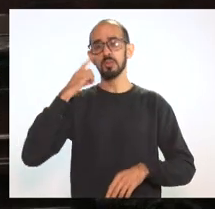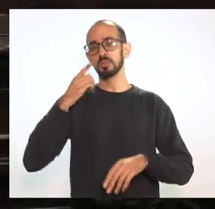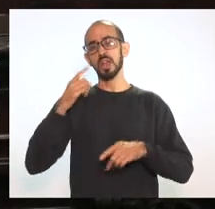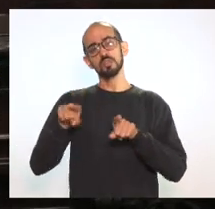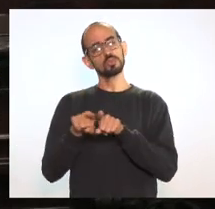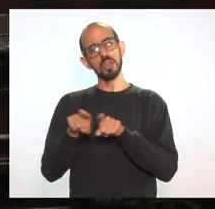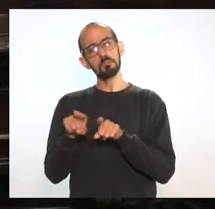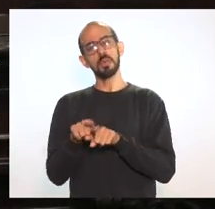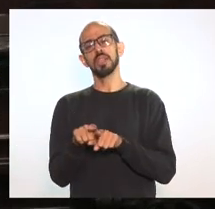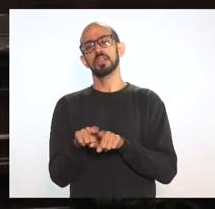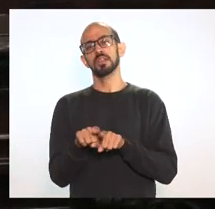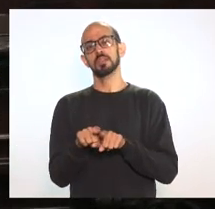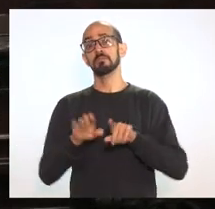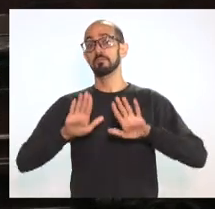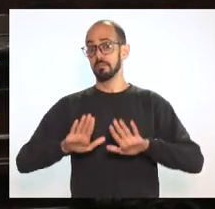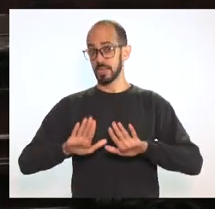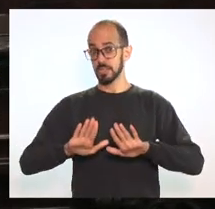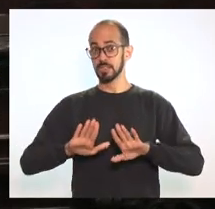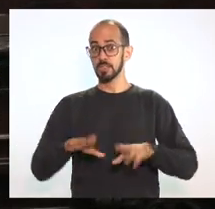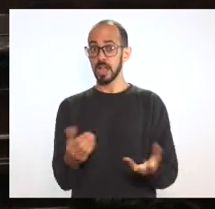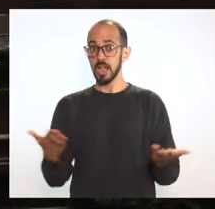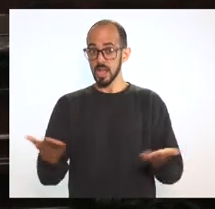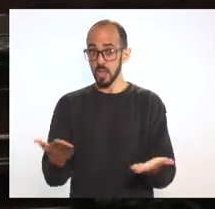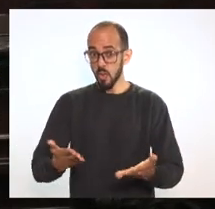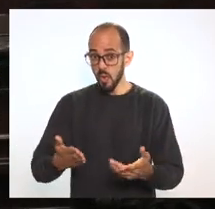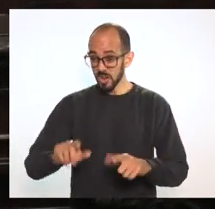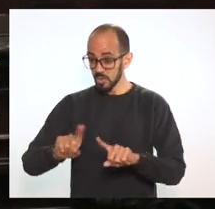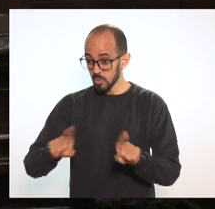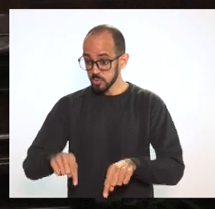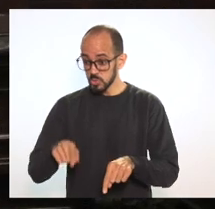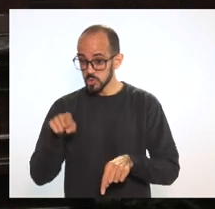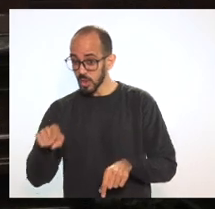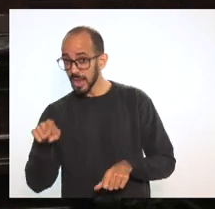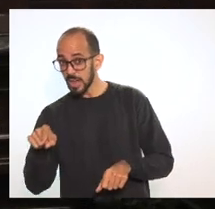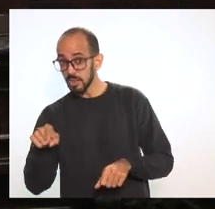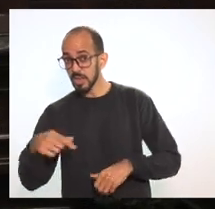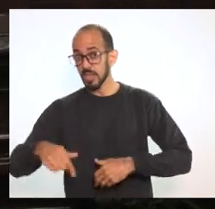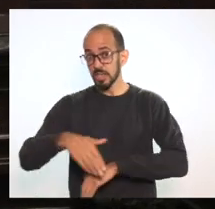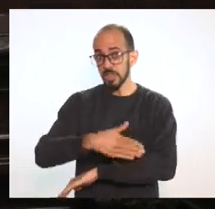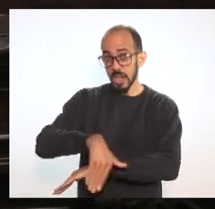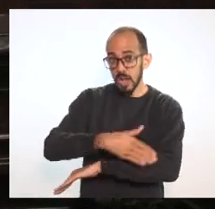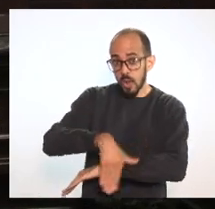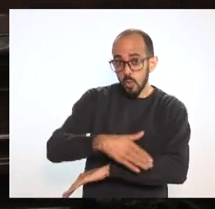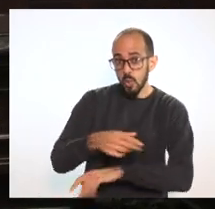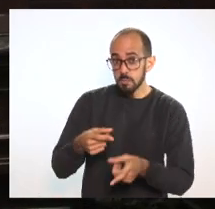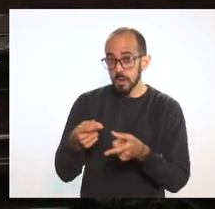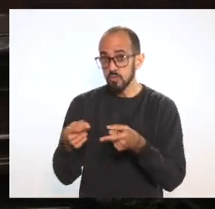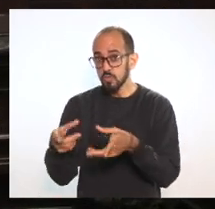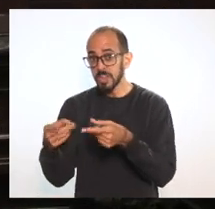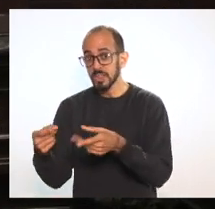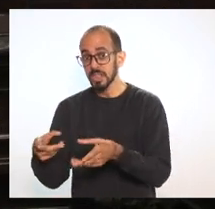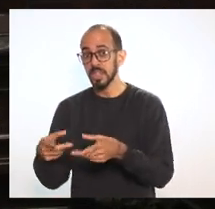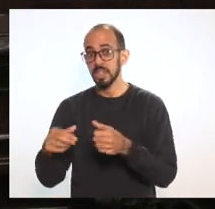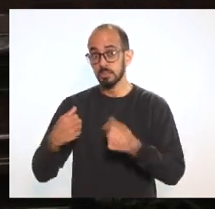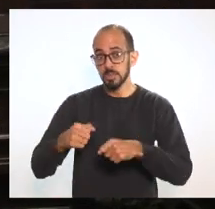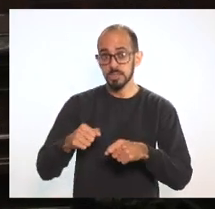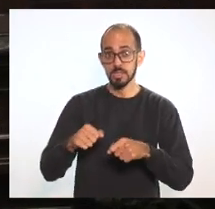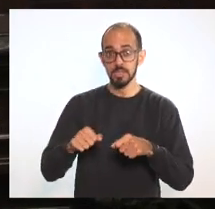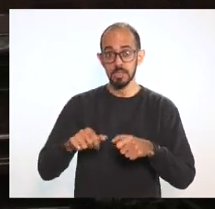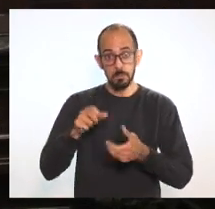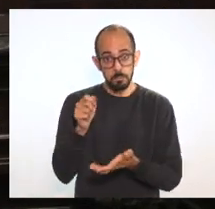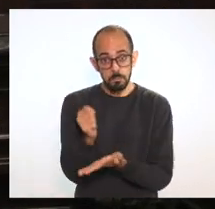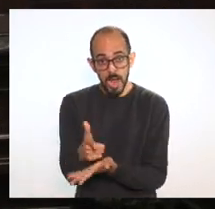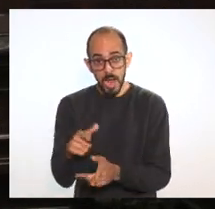conta. Agora, do trabalhador que tem que ir para a rua vender, que tem que abrir o seu comércio, que paga